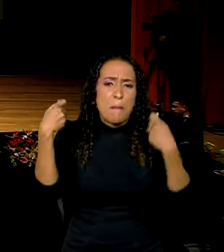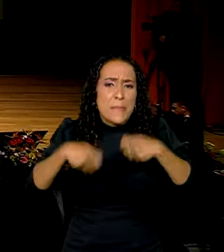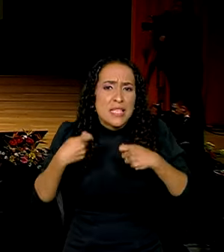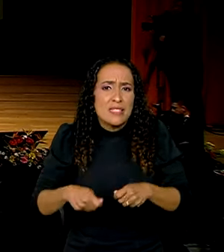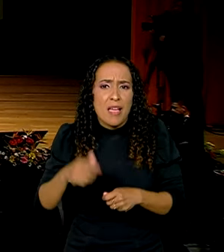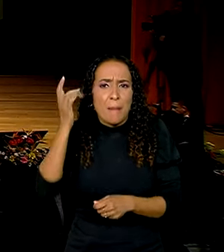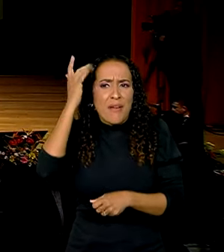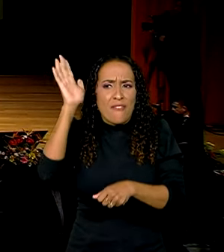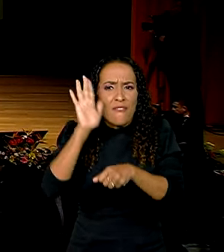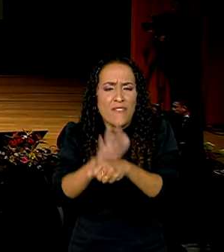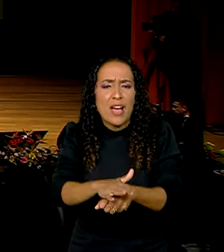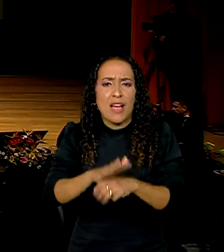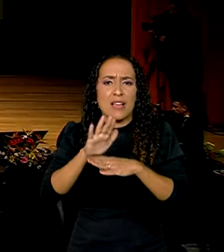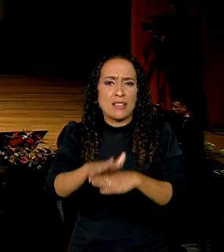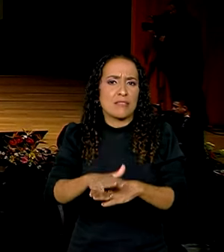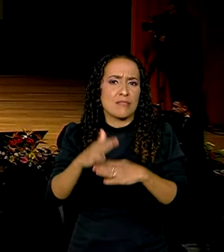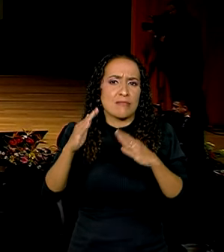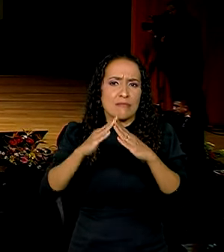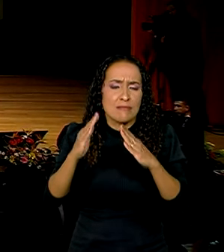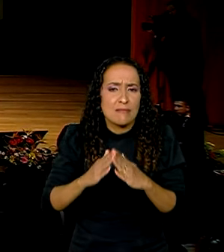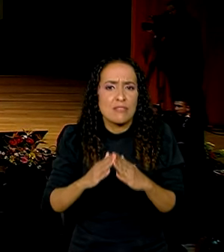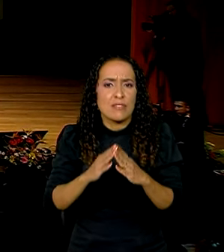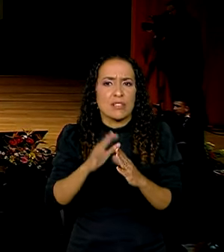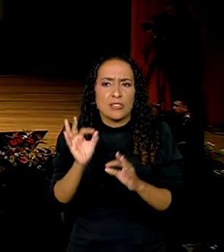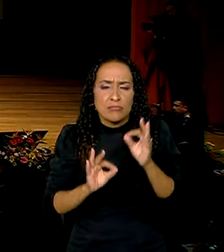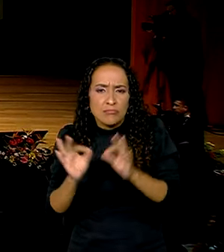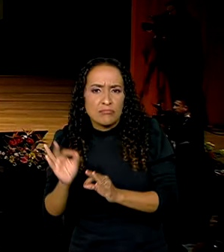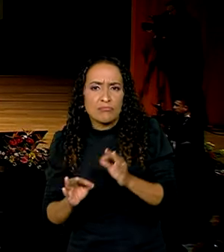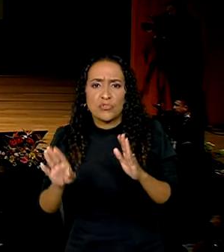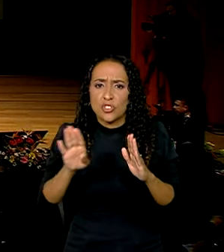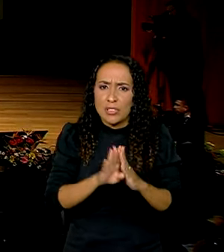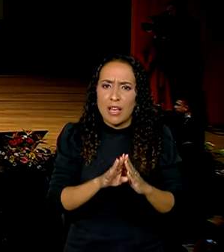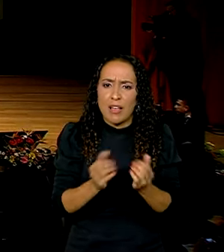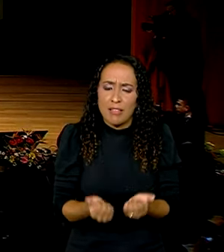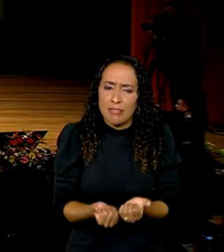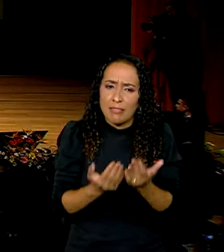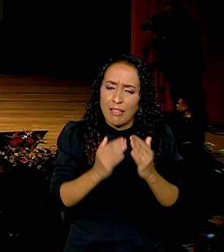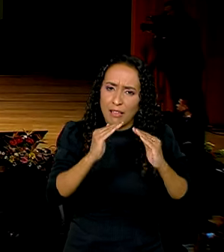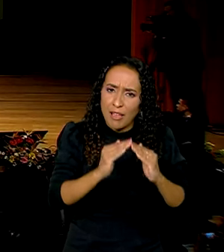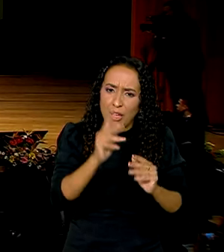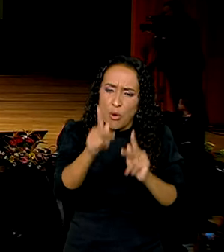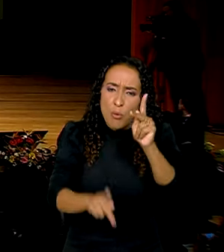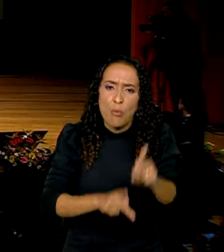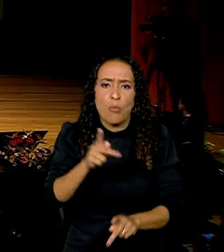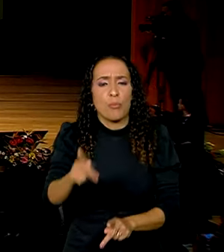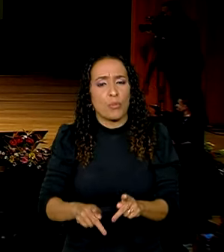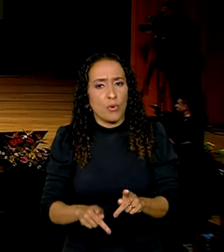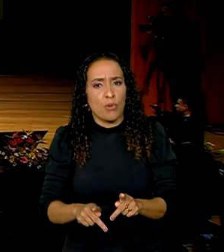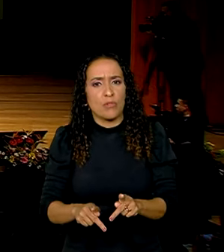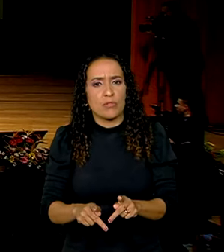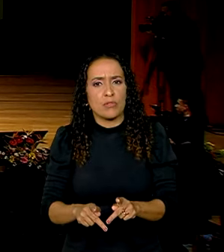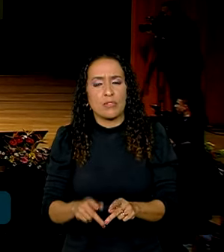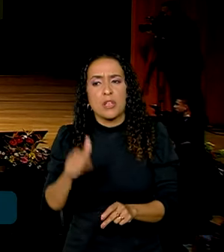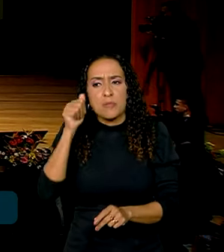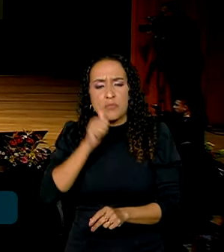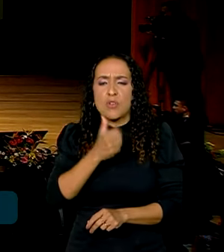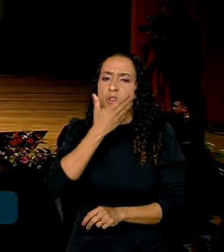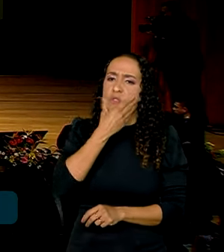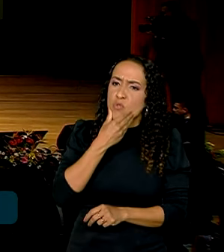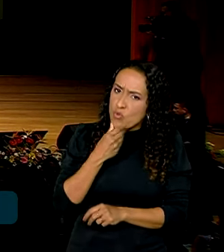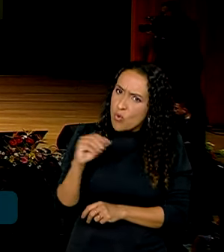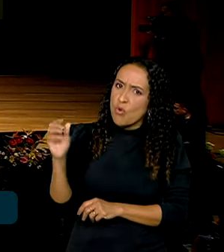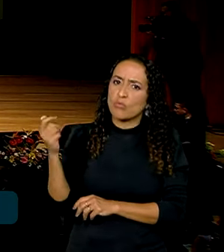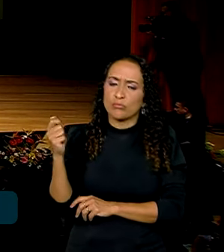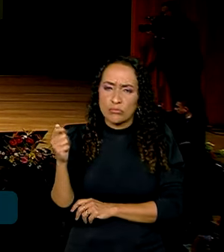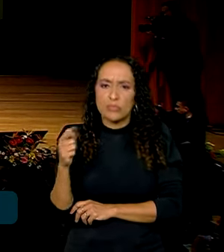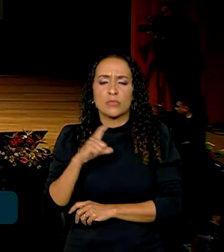para que essas casas cheguem à sua destinação, para que elas possam dar um lar ao povo, às gaúchas e aos gaúchos, nós